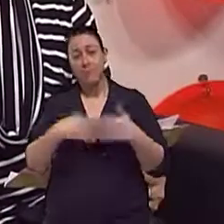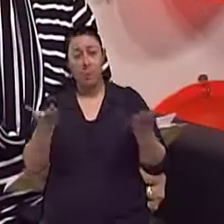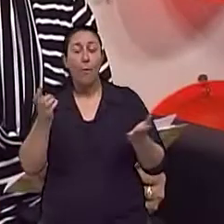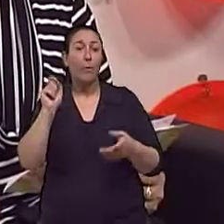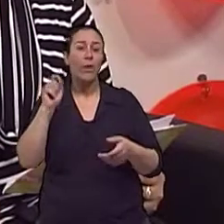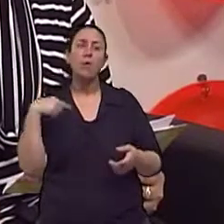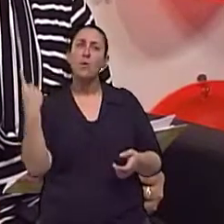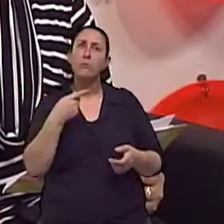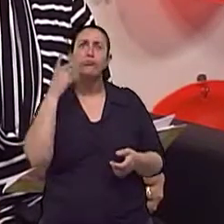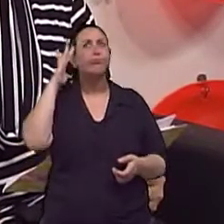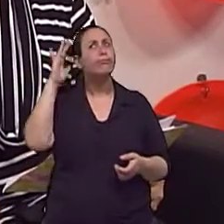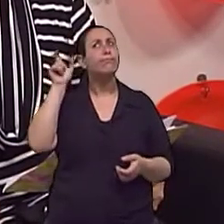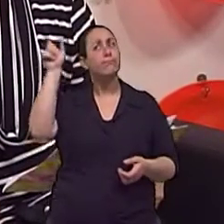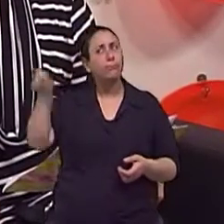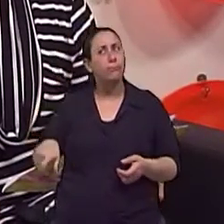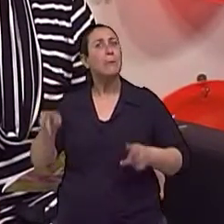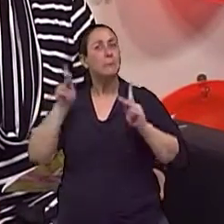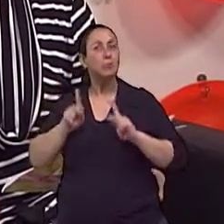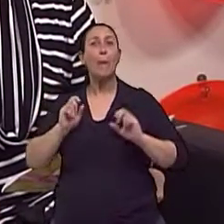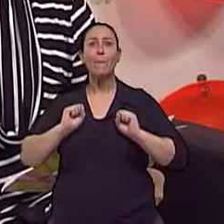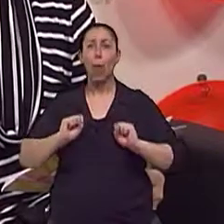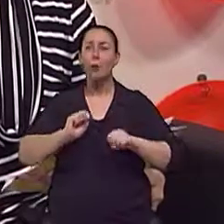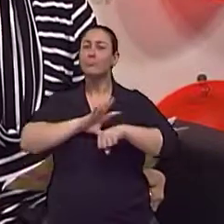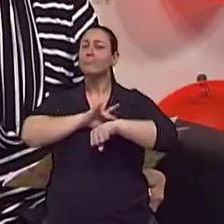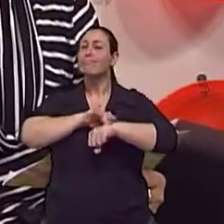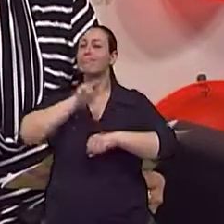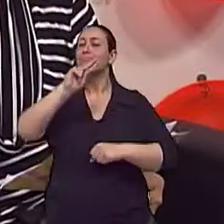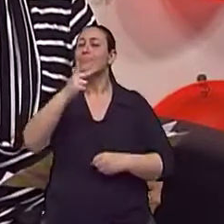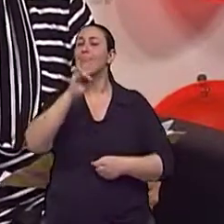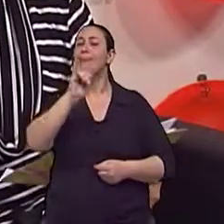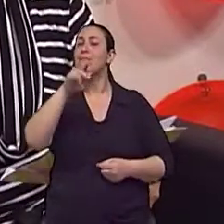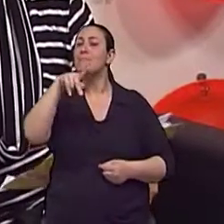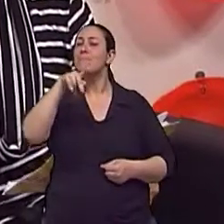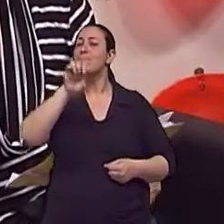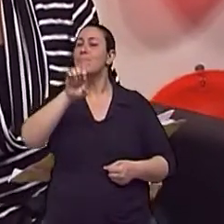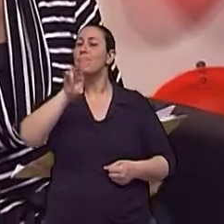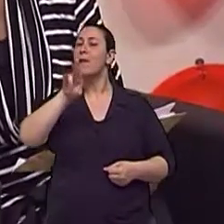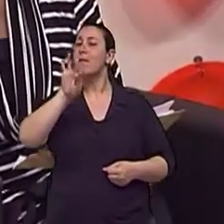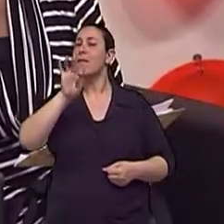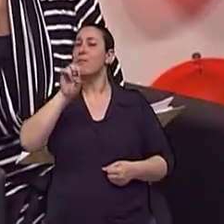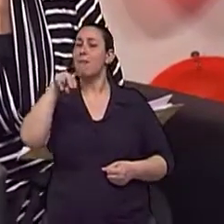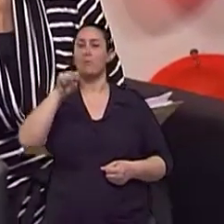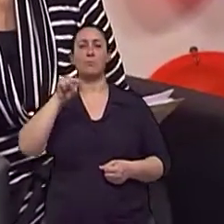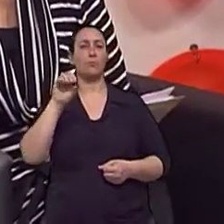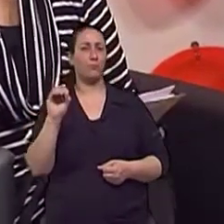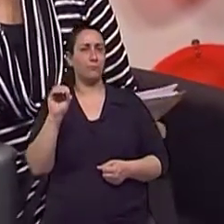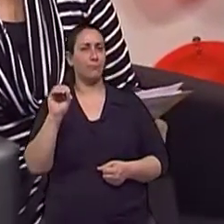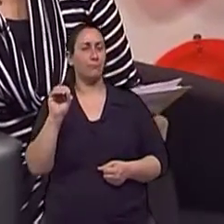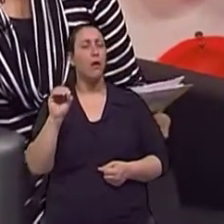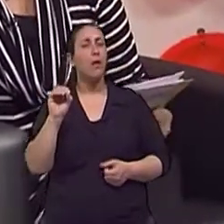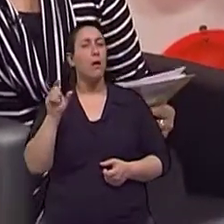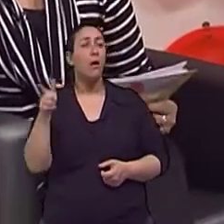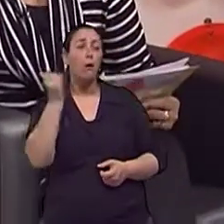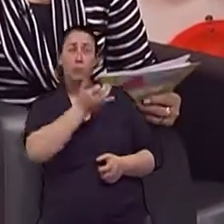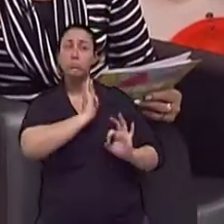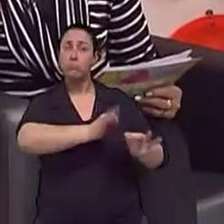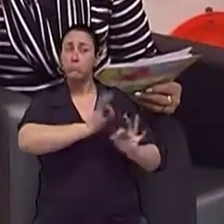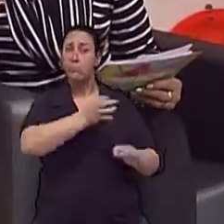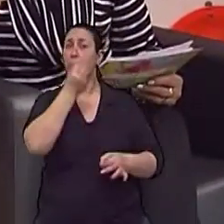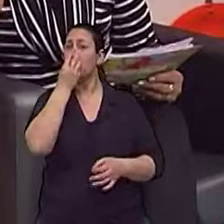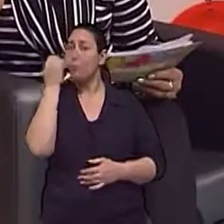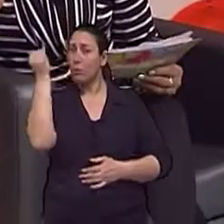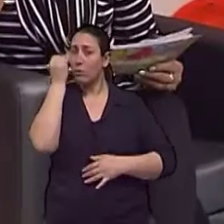essa pessoa seja uma hipertense ela tem que avaliar isso adequadamente importantíssima que a gente tá dando no início do programa